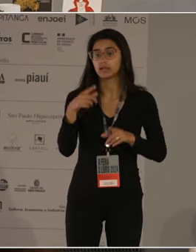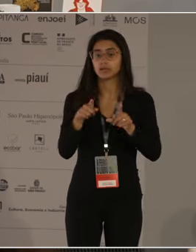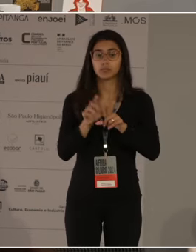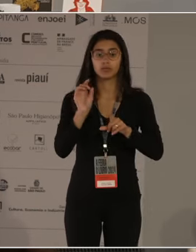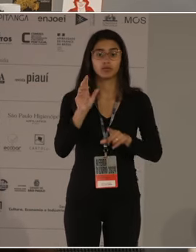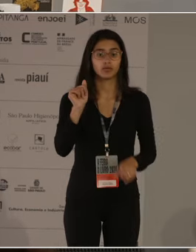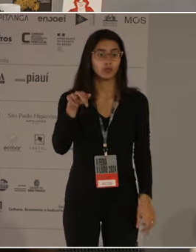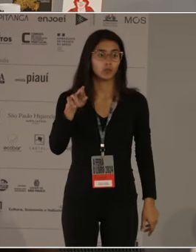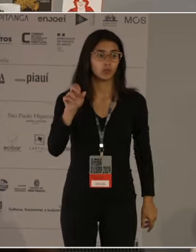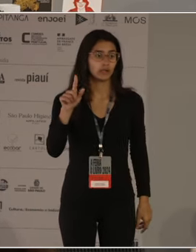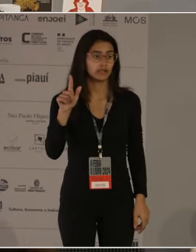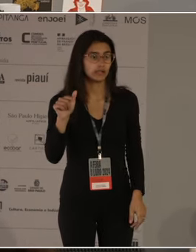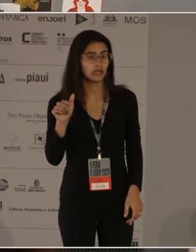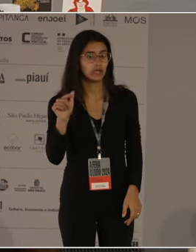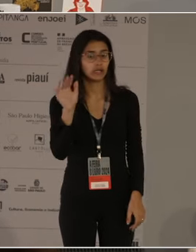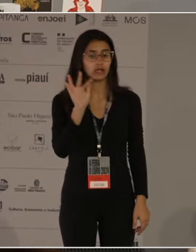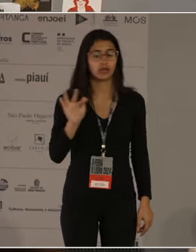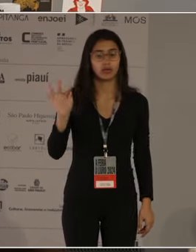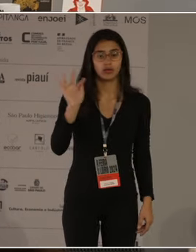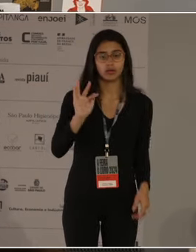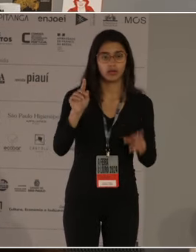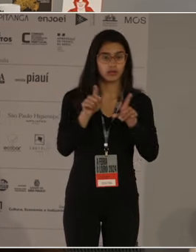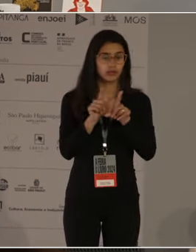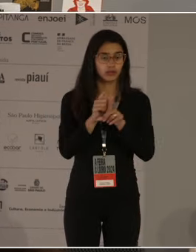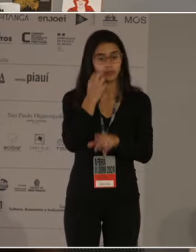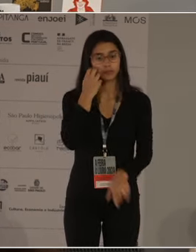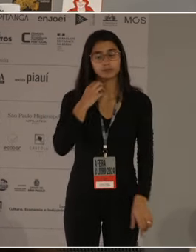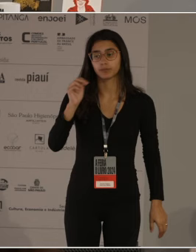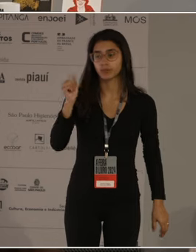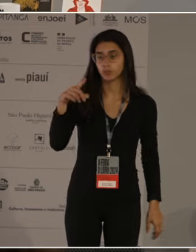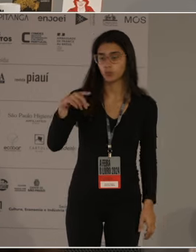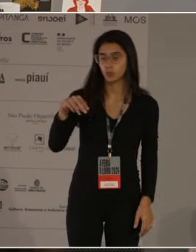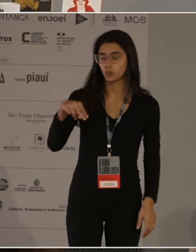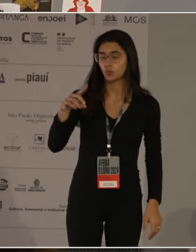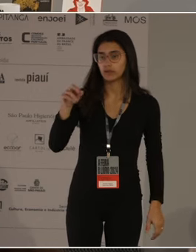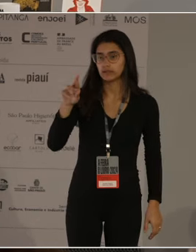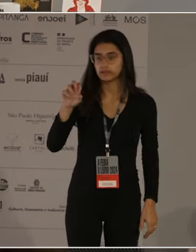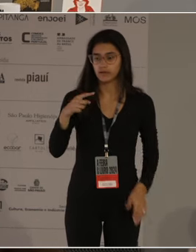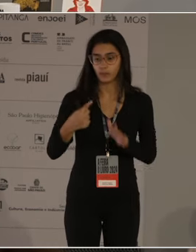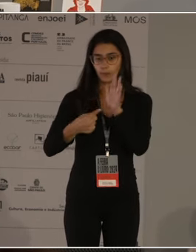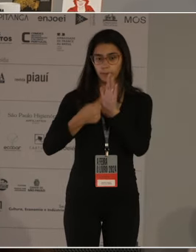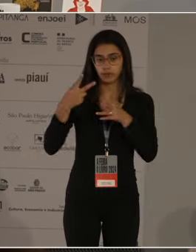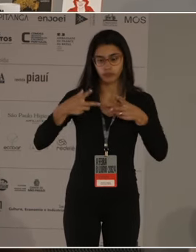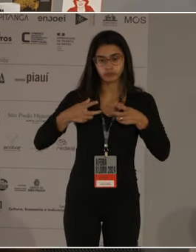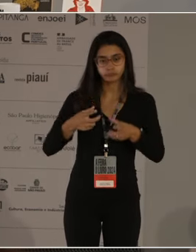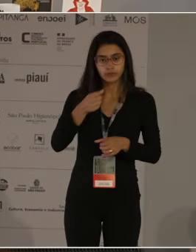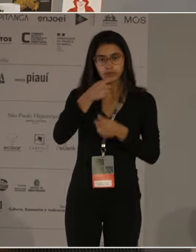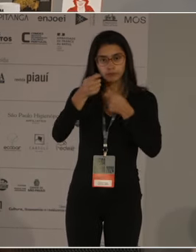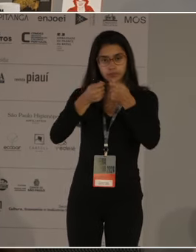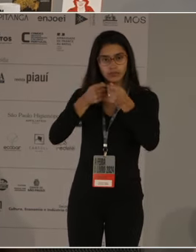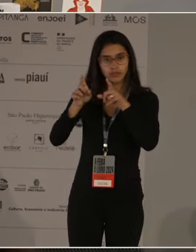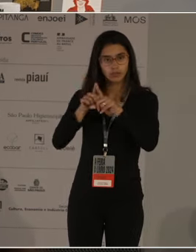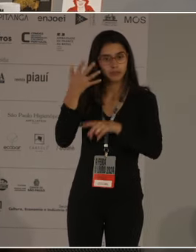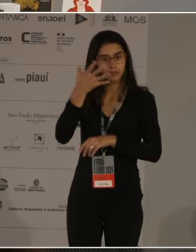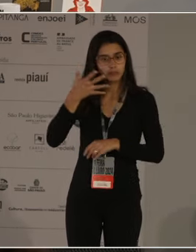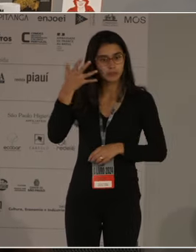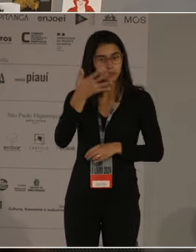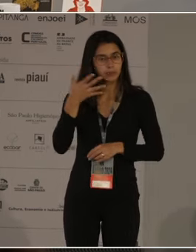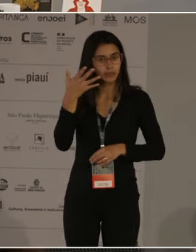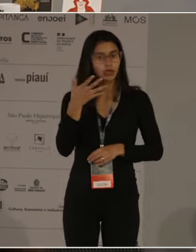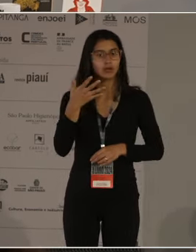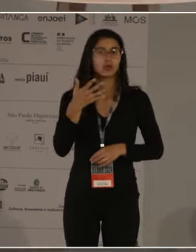André Strauss e a universidade, né? O André Strauss foi o primeiro arqueólogo que eu fui entrevistar para falar sobre